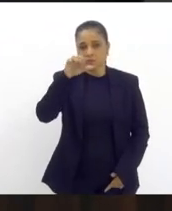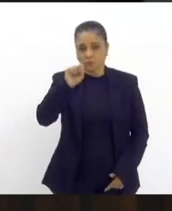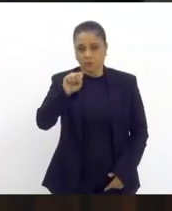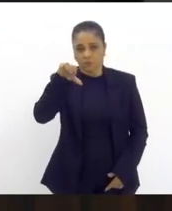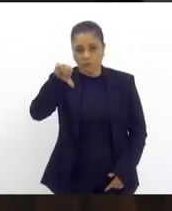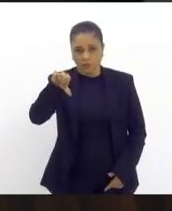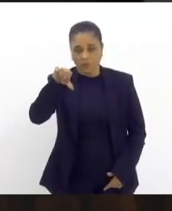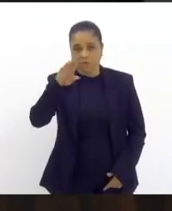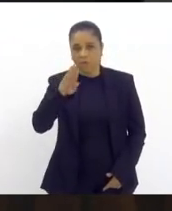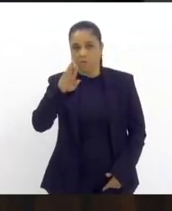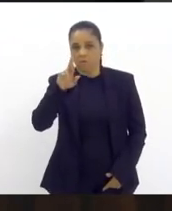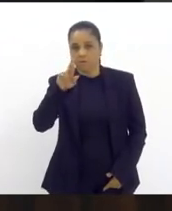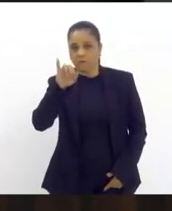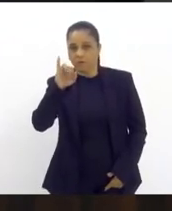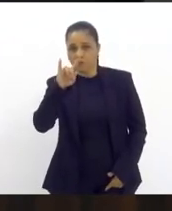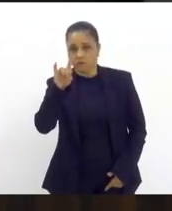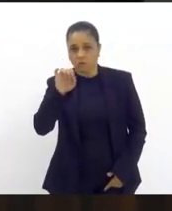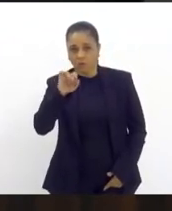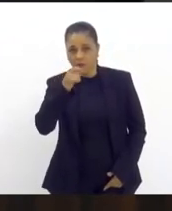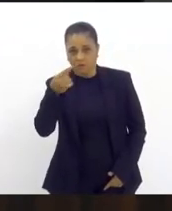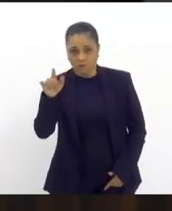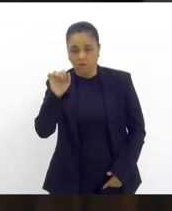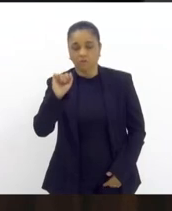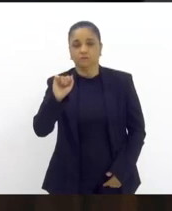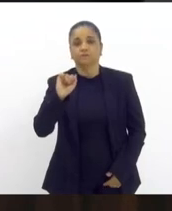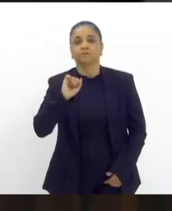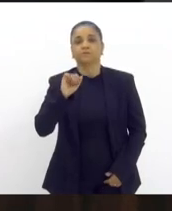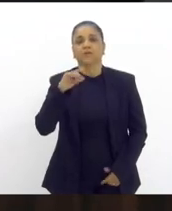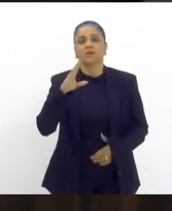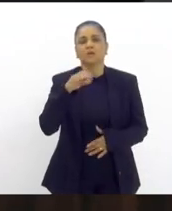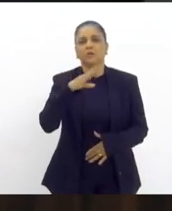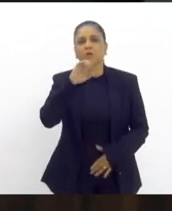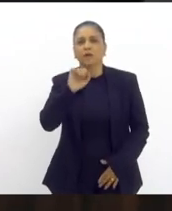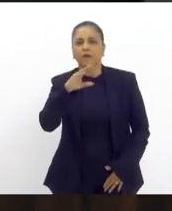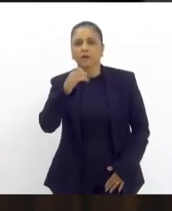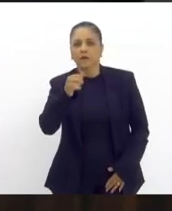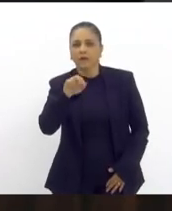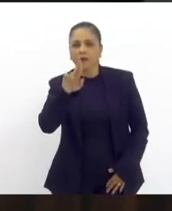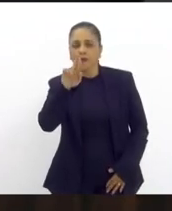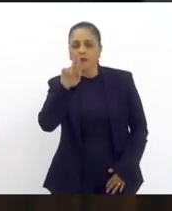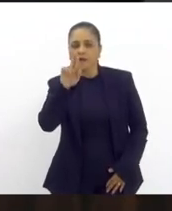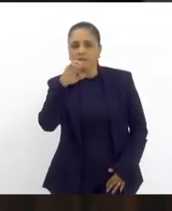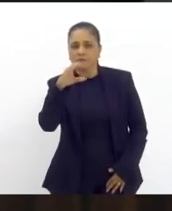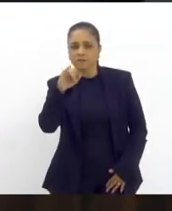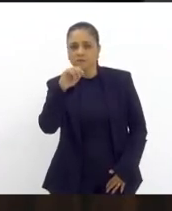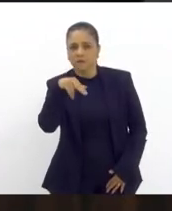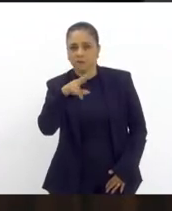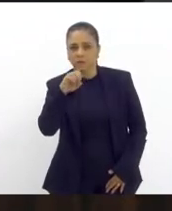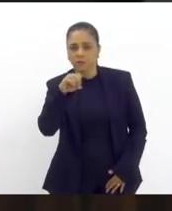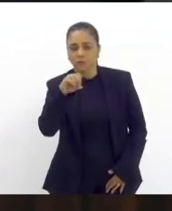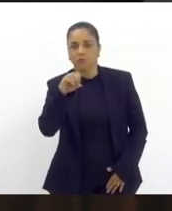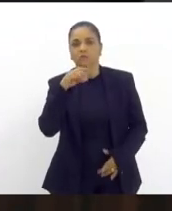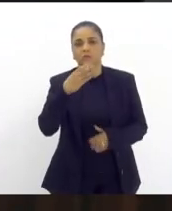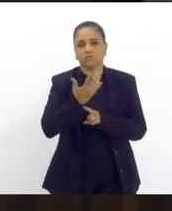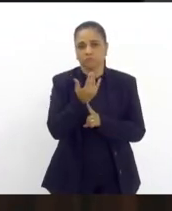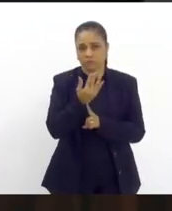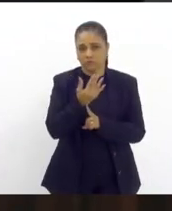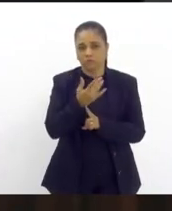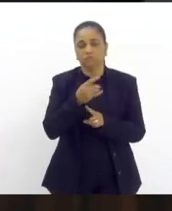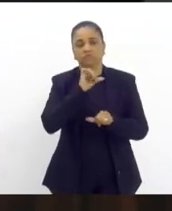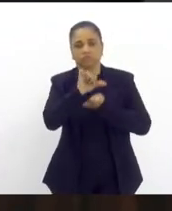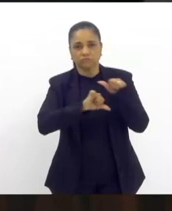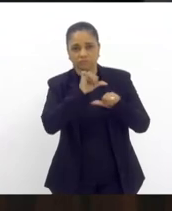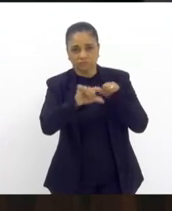Graciliano Ramos no município de Duque de Caxias das comissões de indicação Legislativa pela transformação